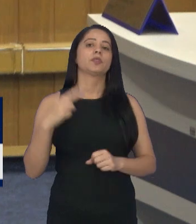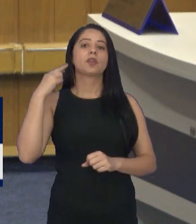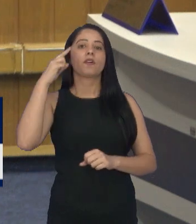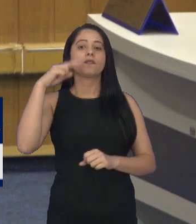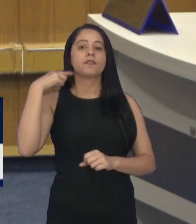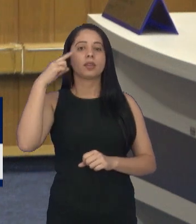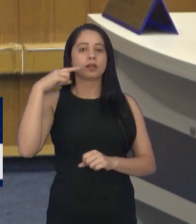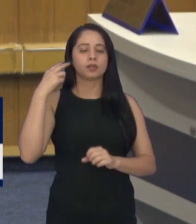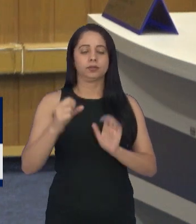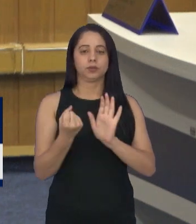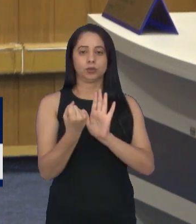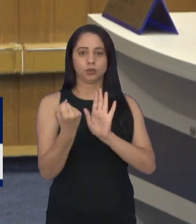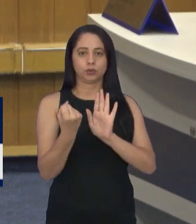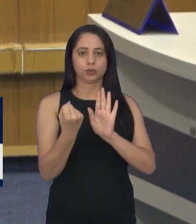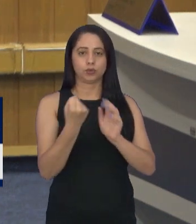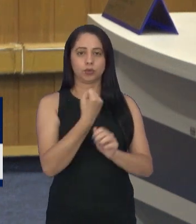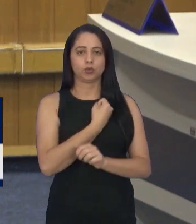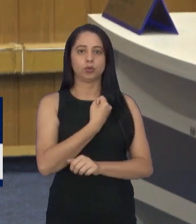número